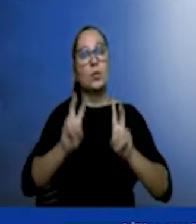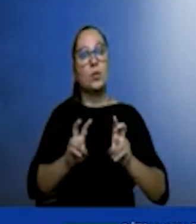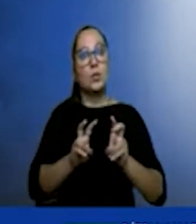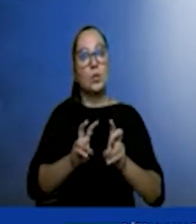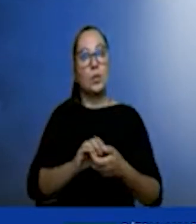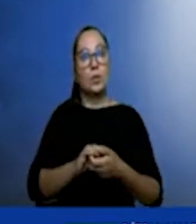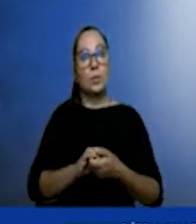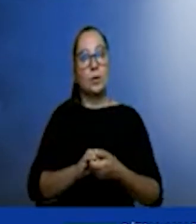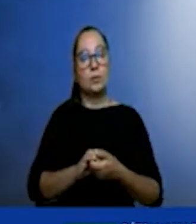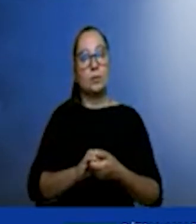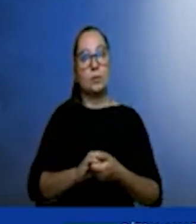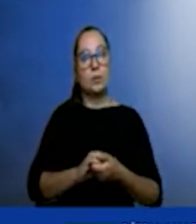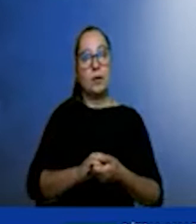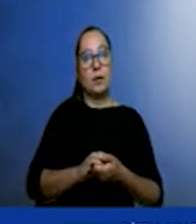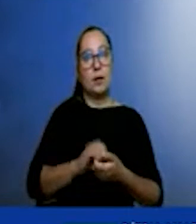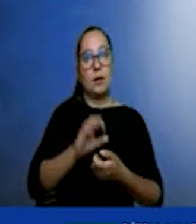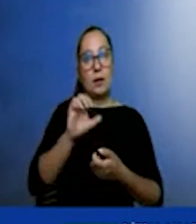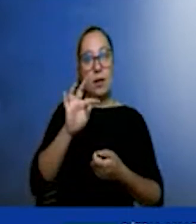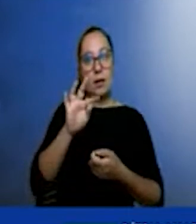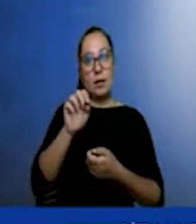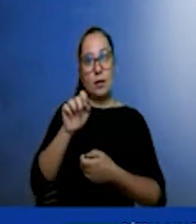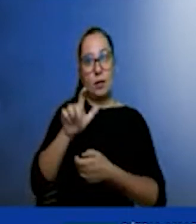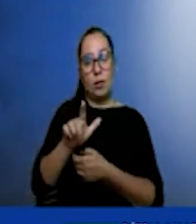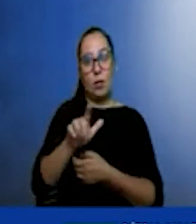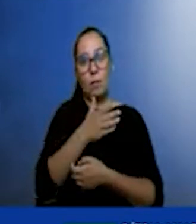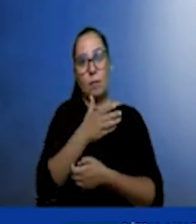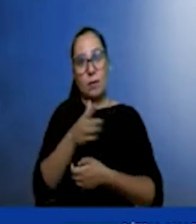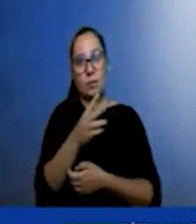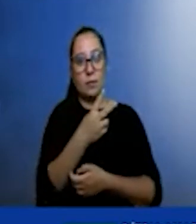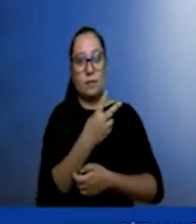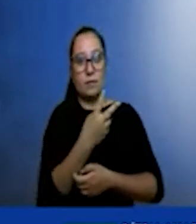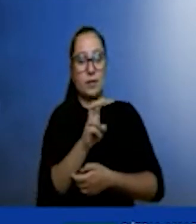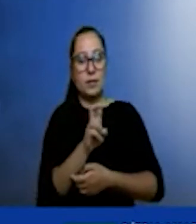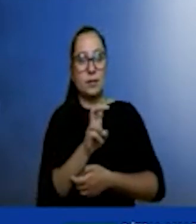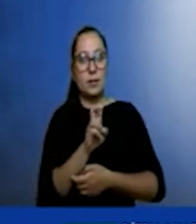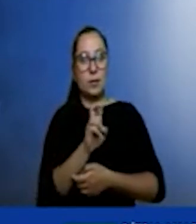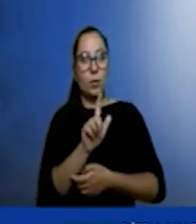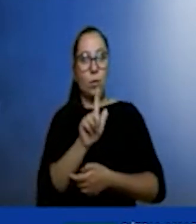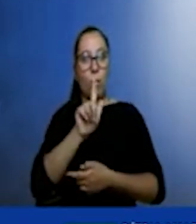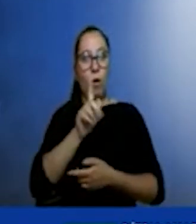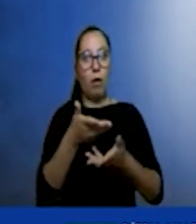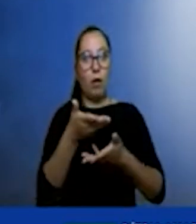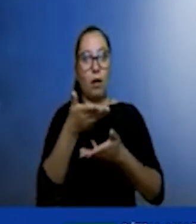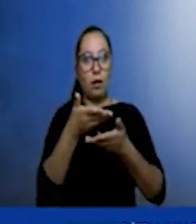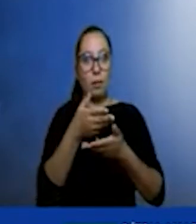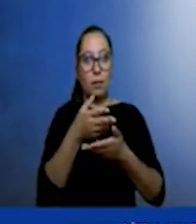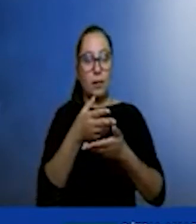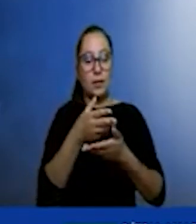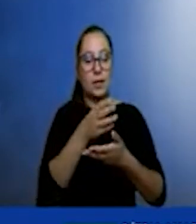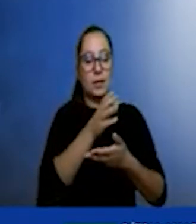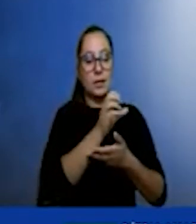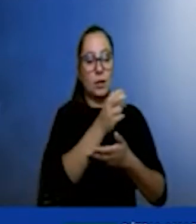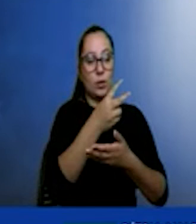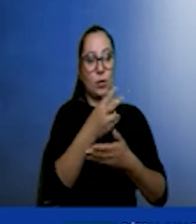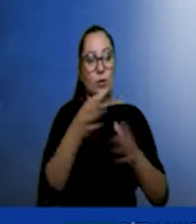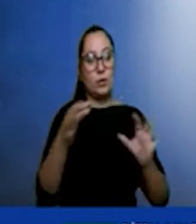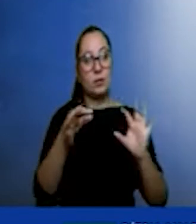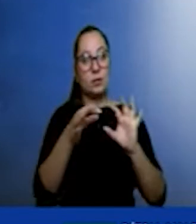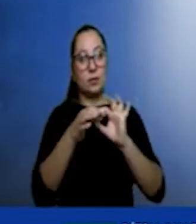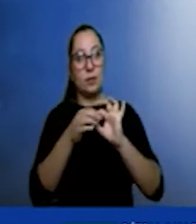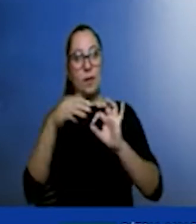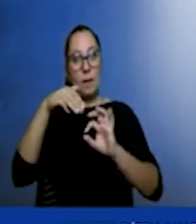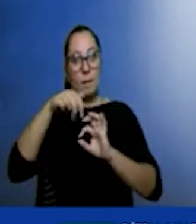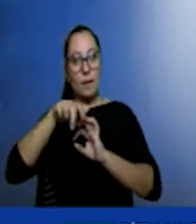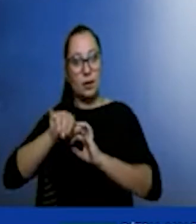etanol, que é por volta de 25 gramas de CO2 por megajoule, você